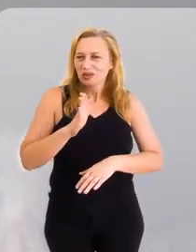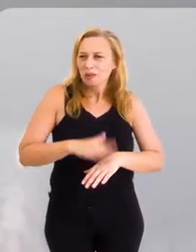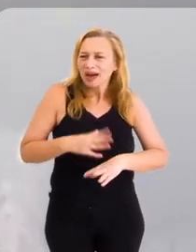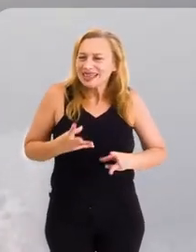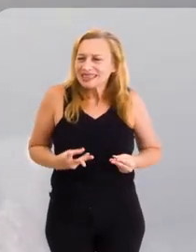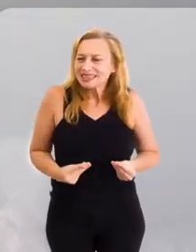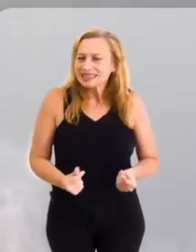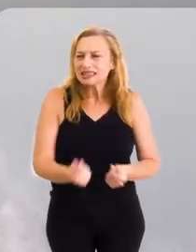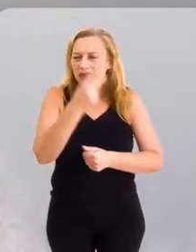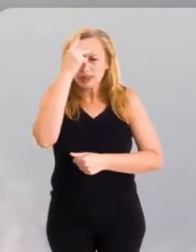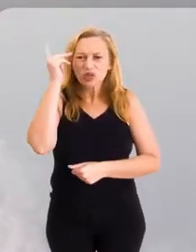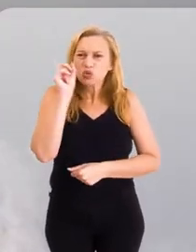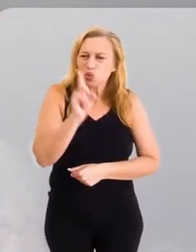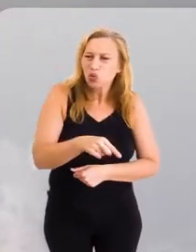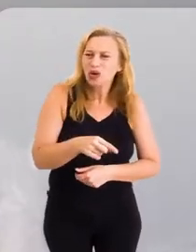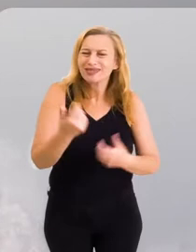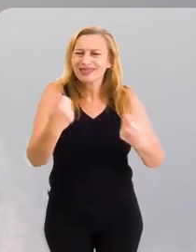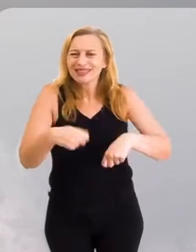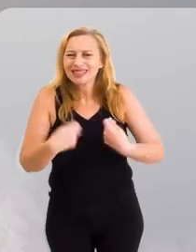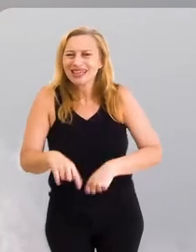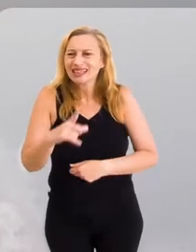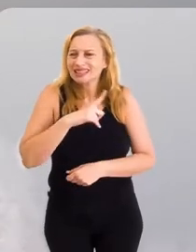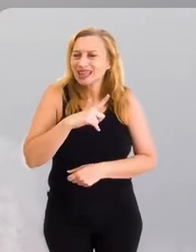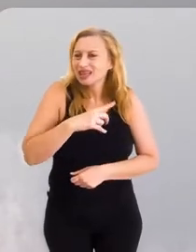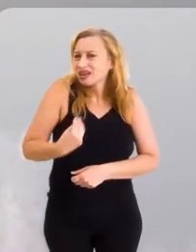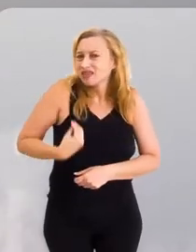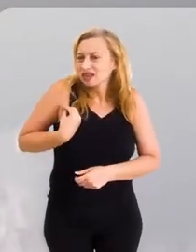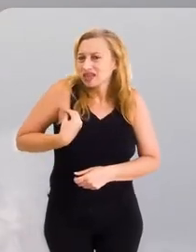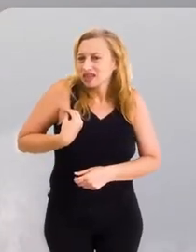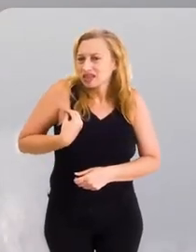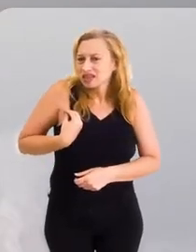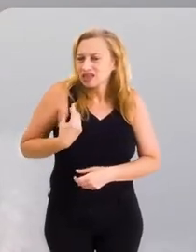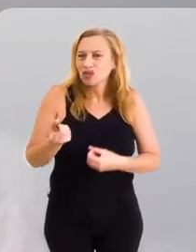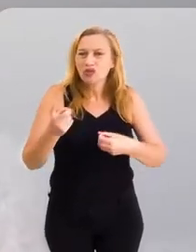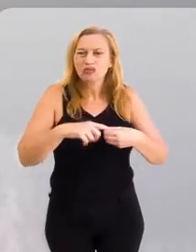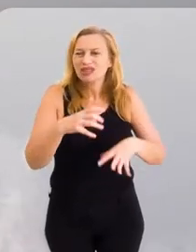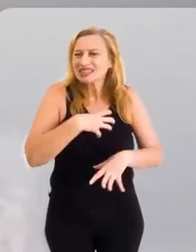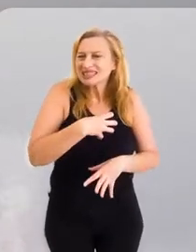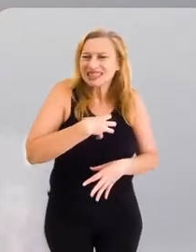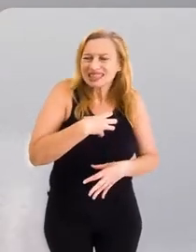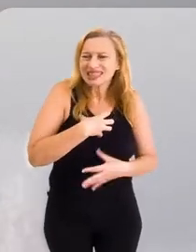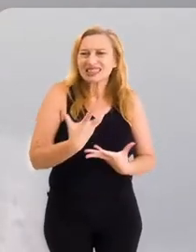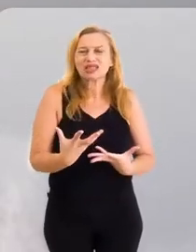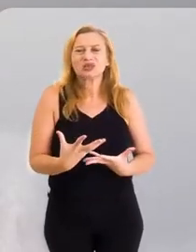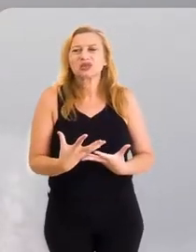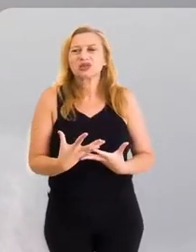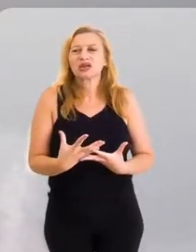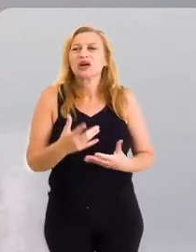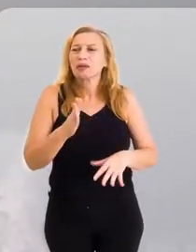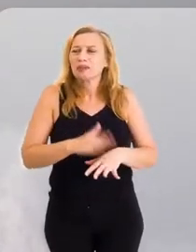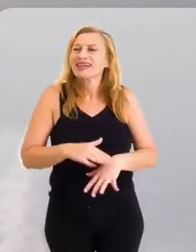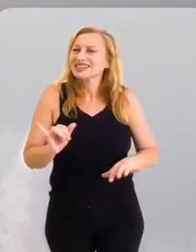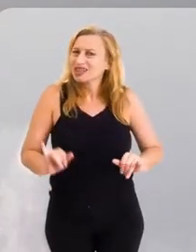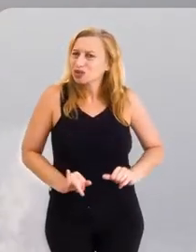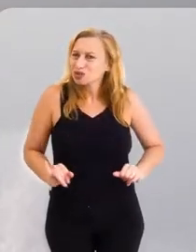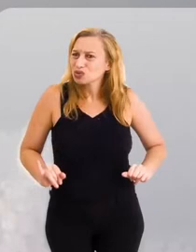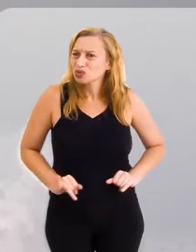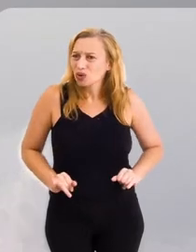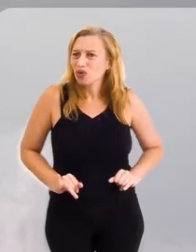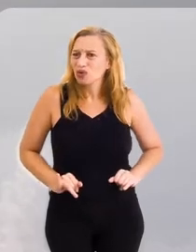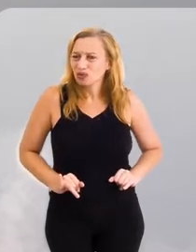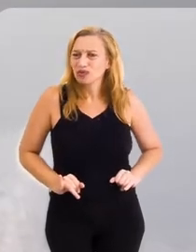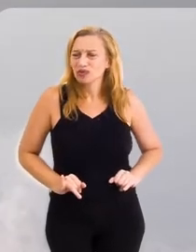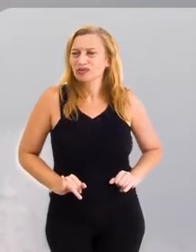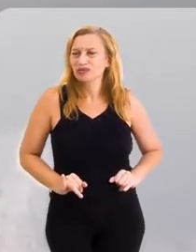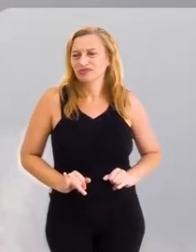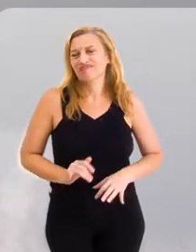quanto mais sensível a pessoa é quanto mais necessidade ela tem uma vida dotada de sentido ordenada mas ela